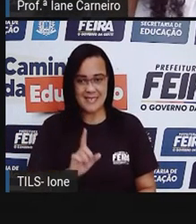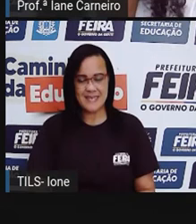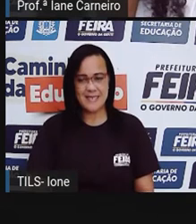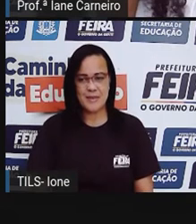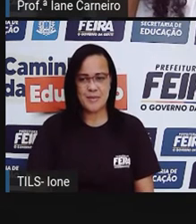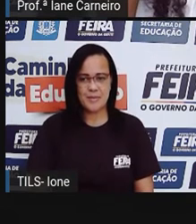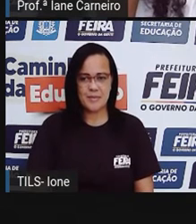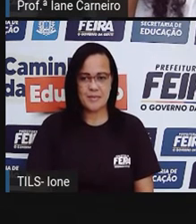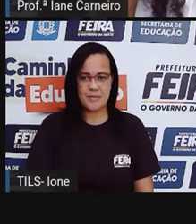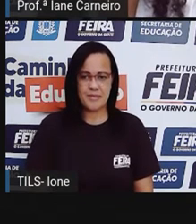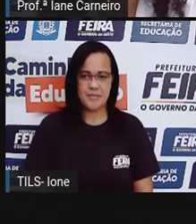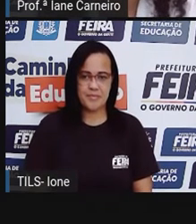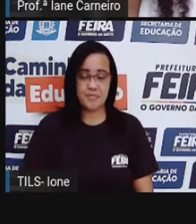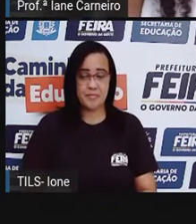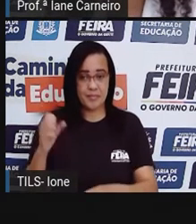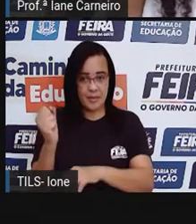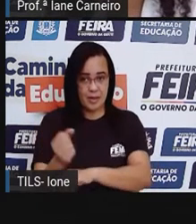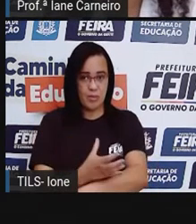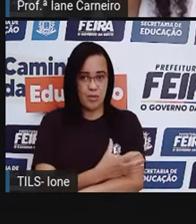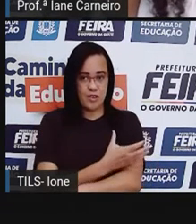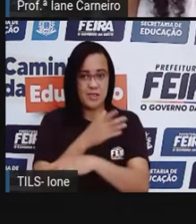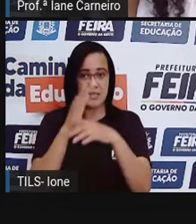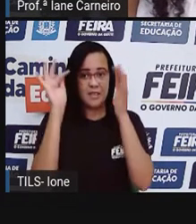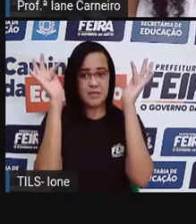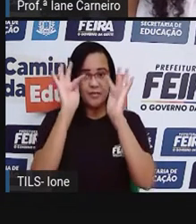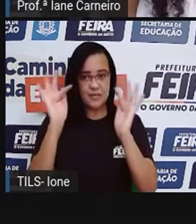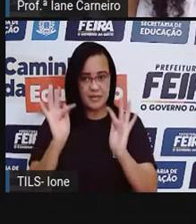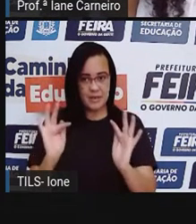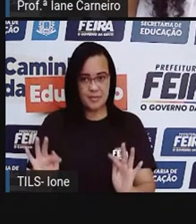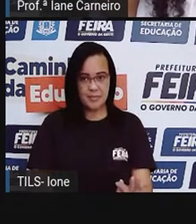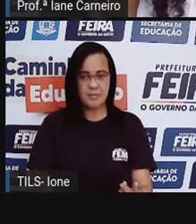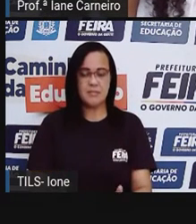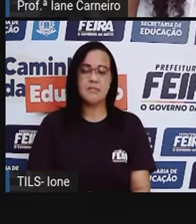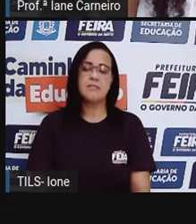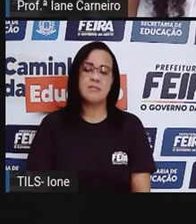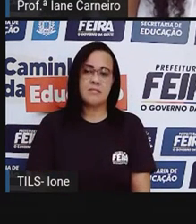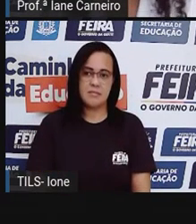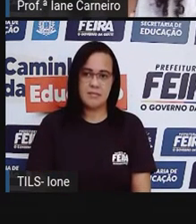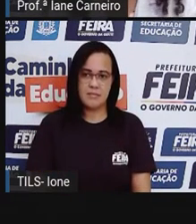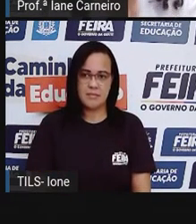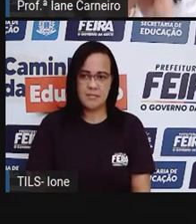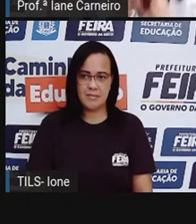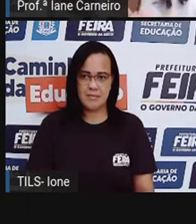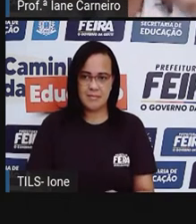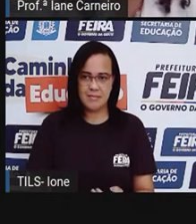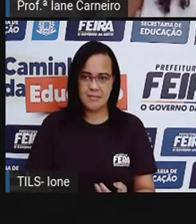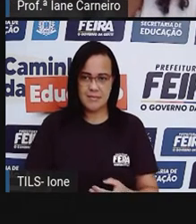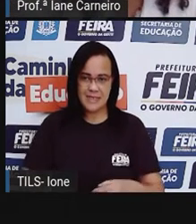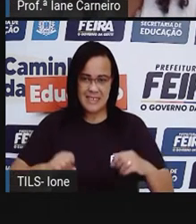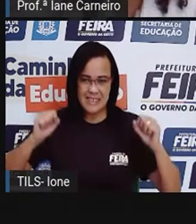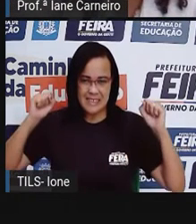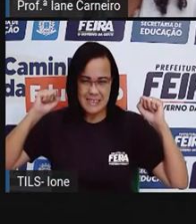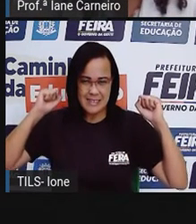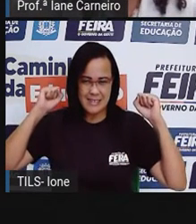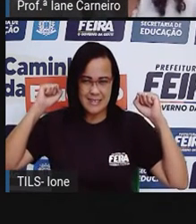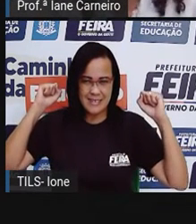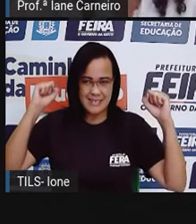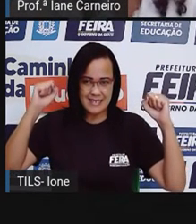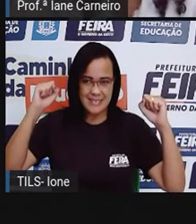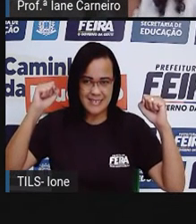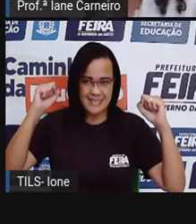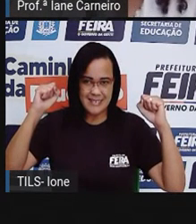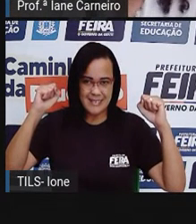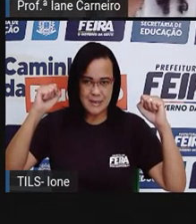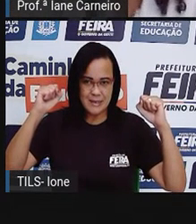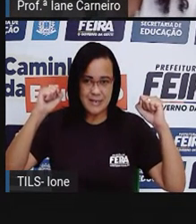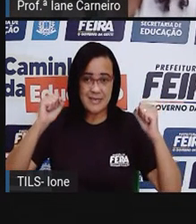a emoção de felicidade. Vamos ver outra? Olha só o que a Pró falou do punho fechado. Ó, aqui